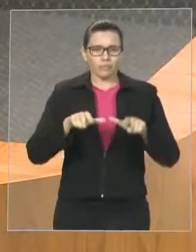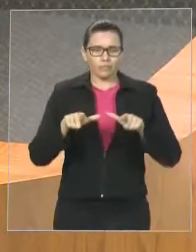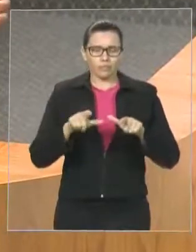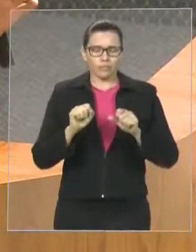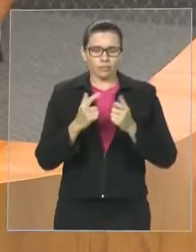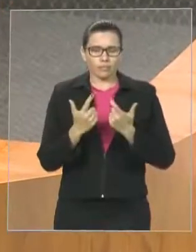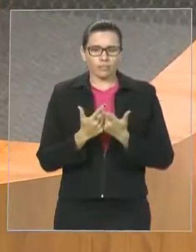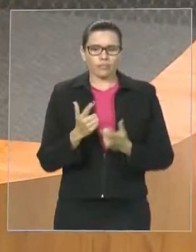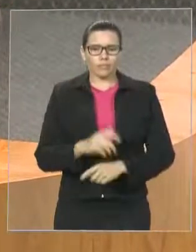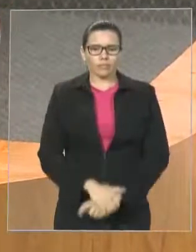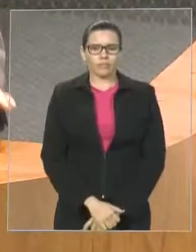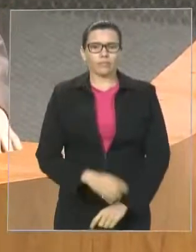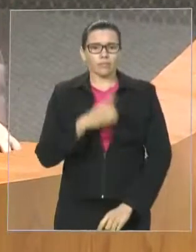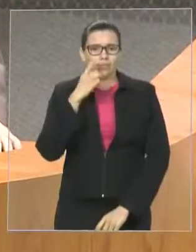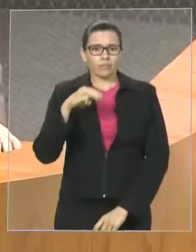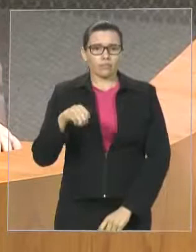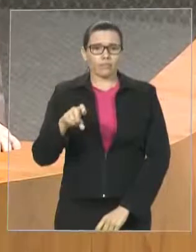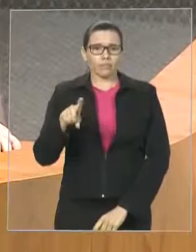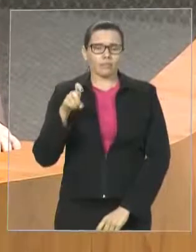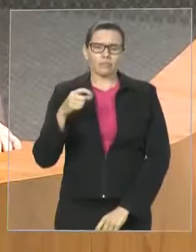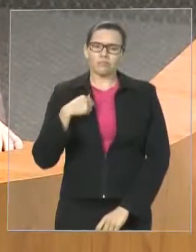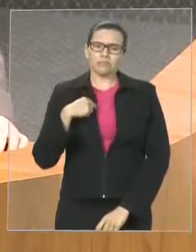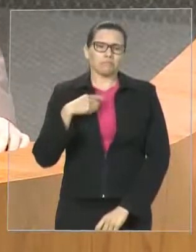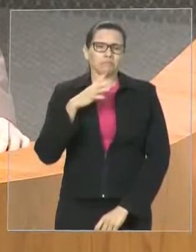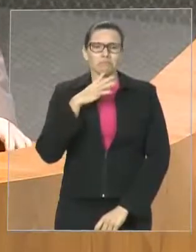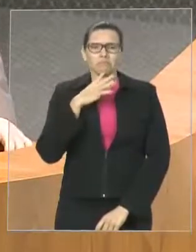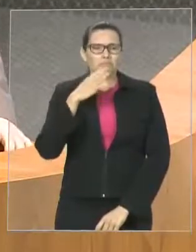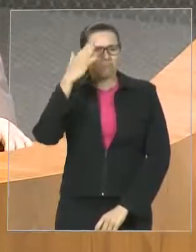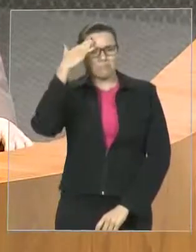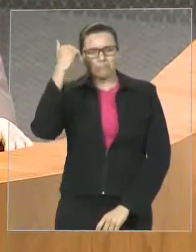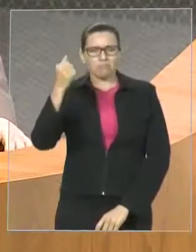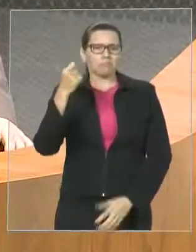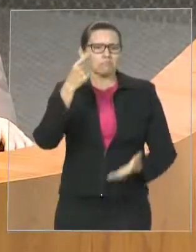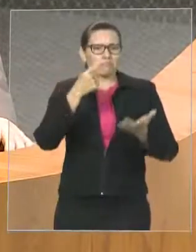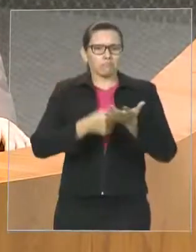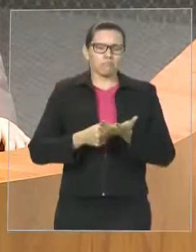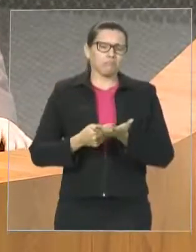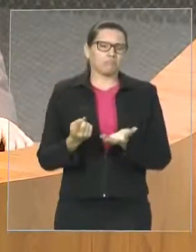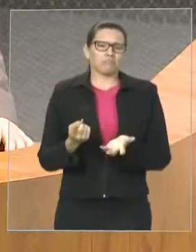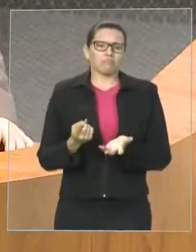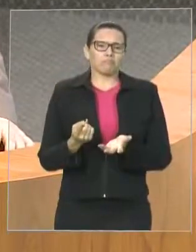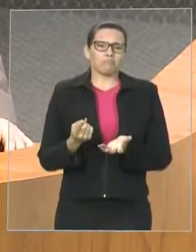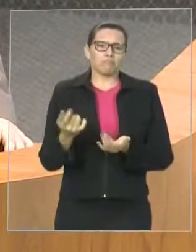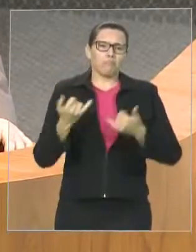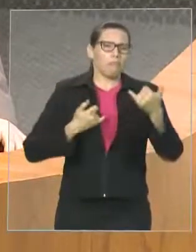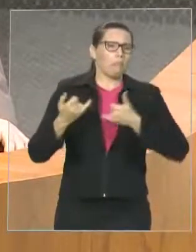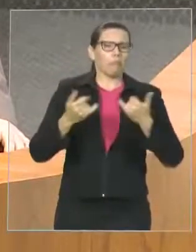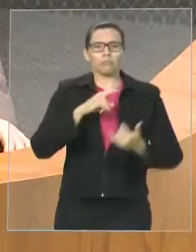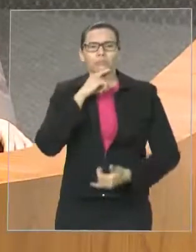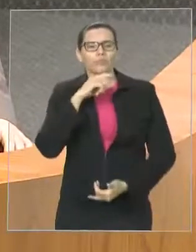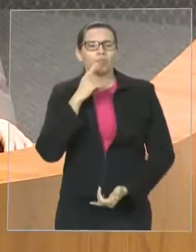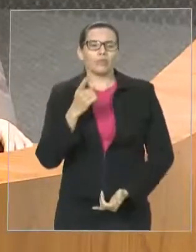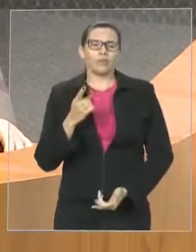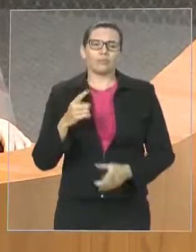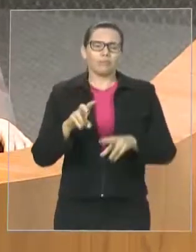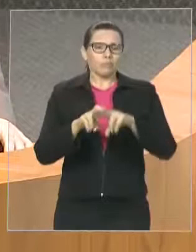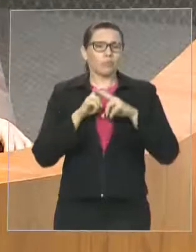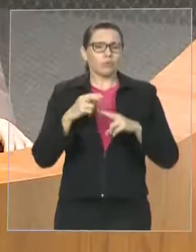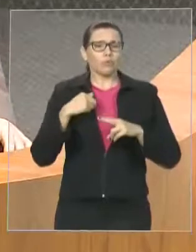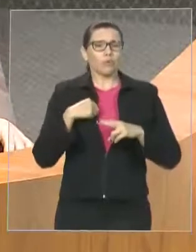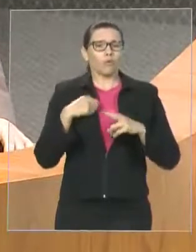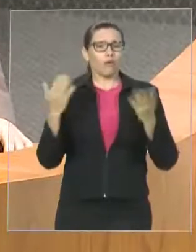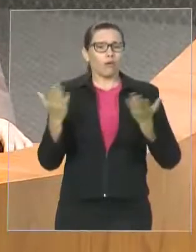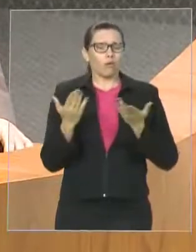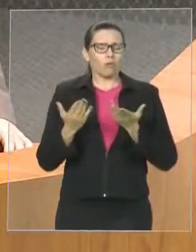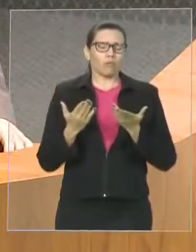eu desconheço qualquer acordo, então não vou entrar no mérito da discussão de acordos